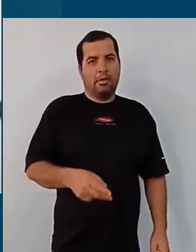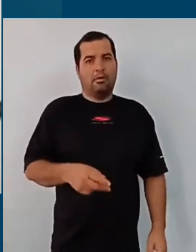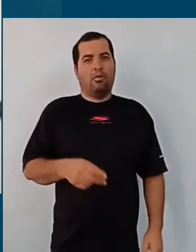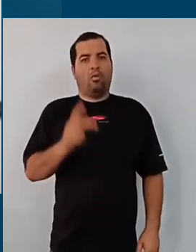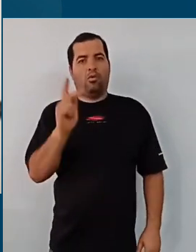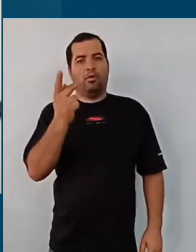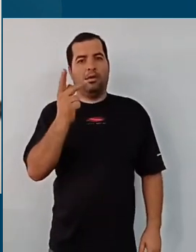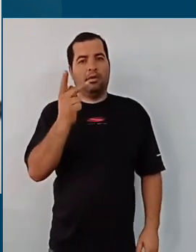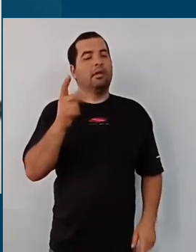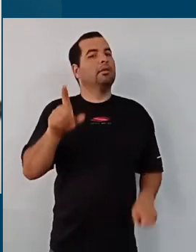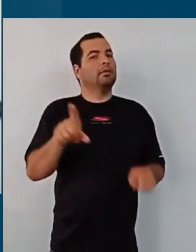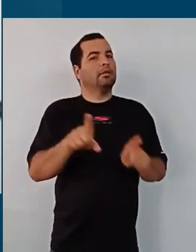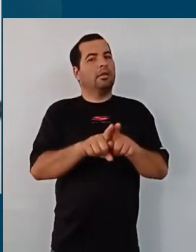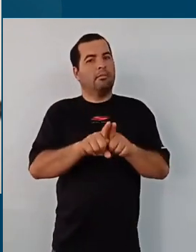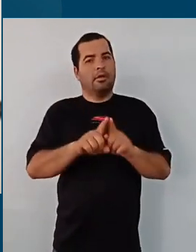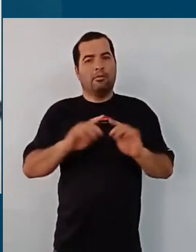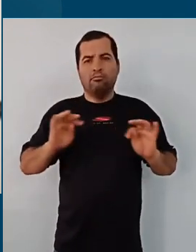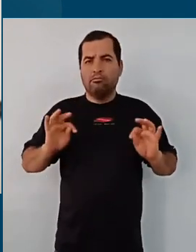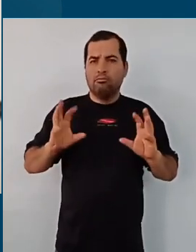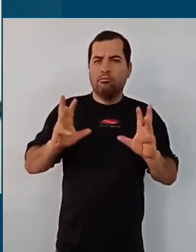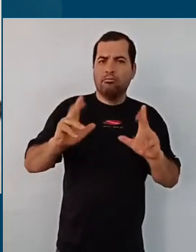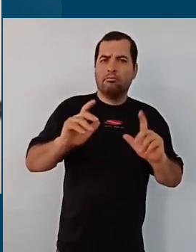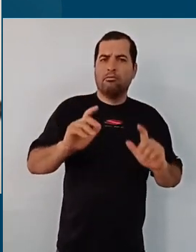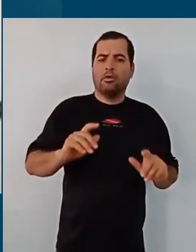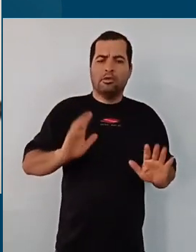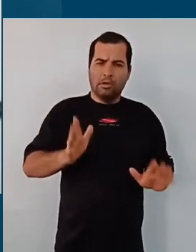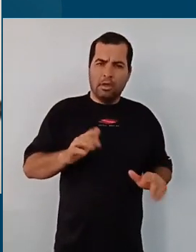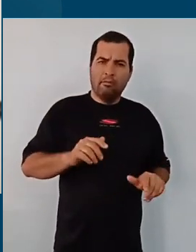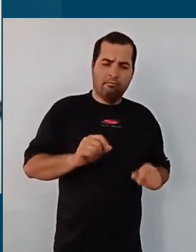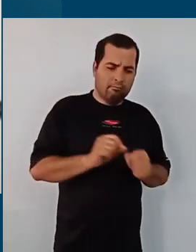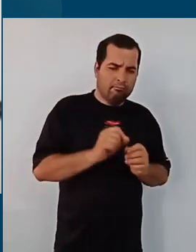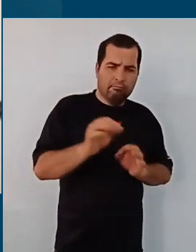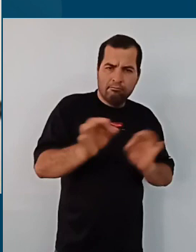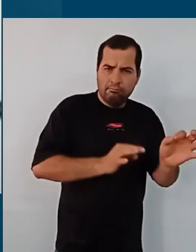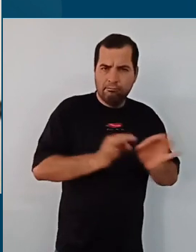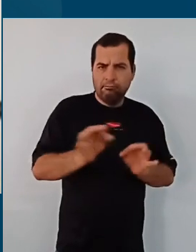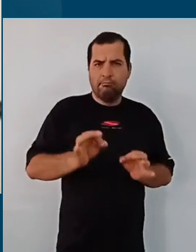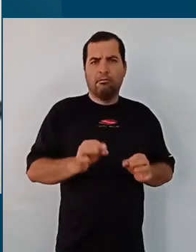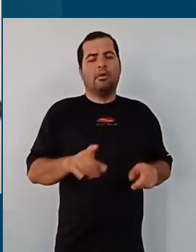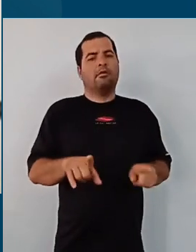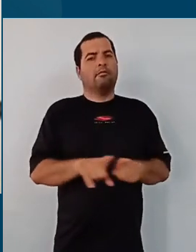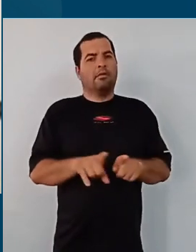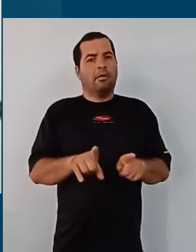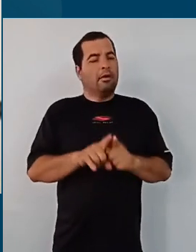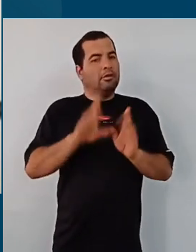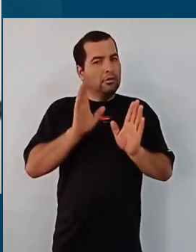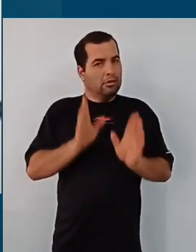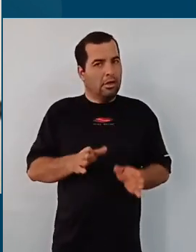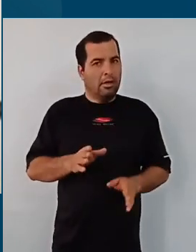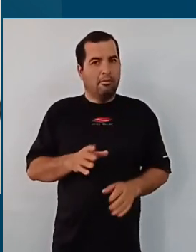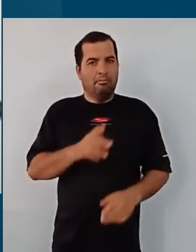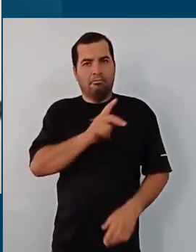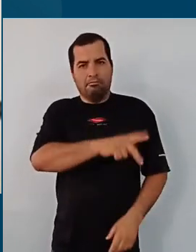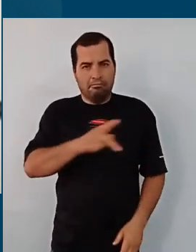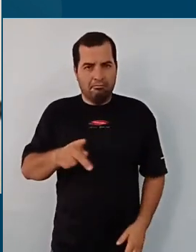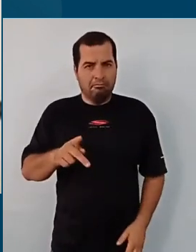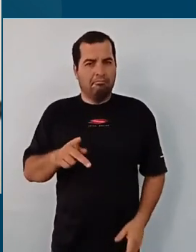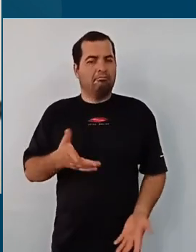em consideração toda a produção que vem sendo realizada nos últimos anos, a prática dos profissionais de